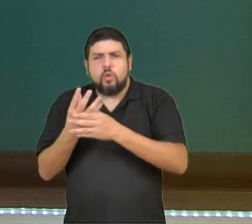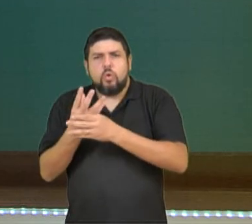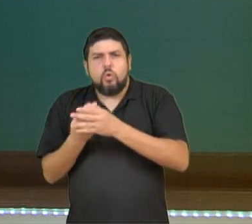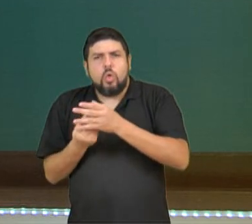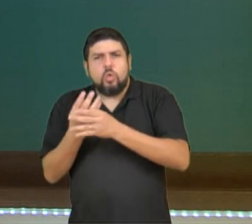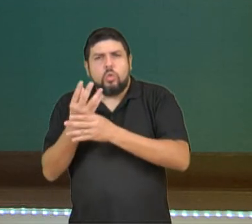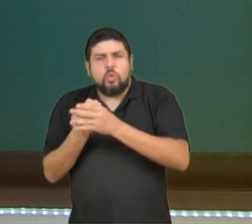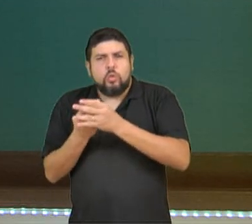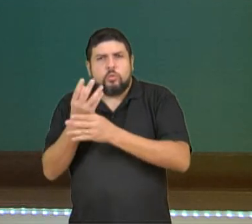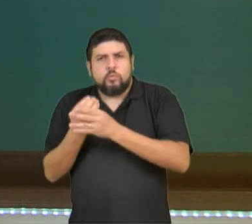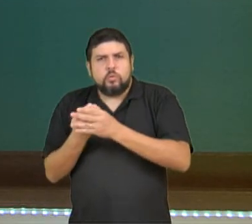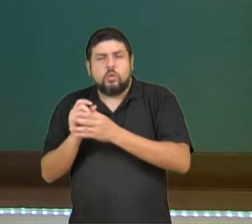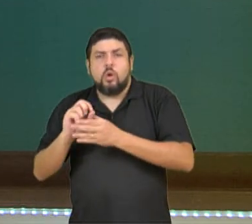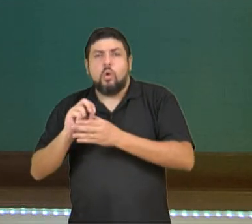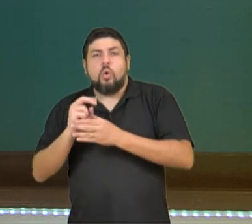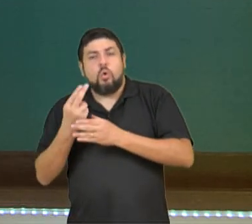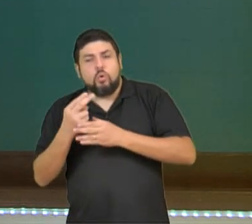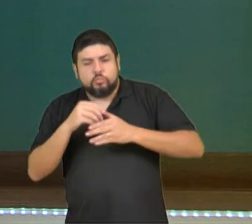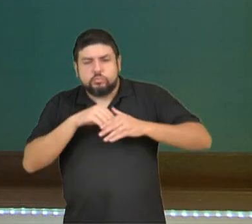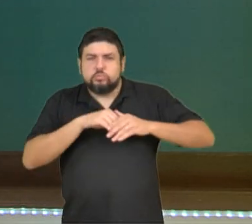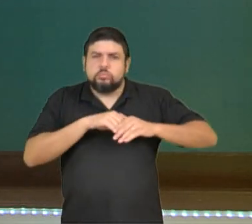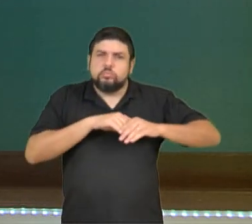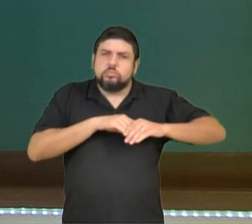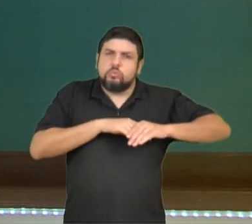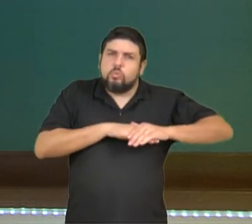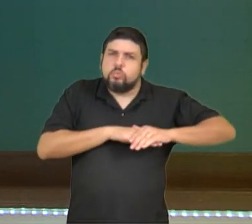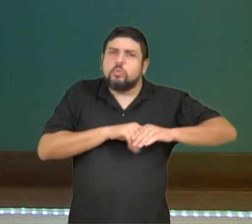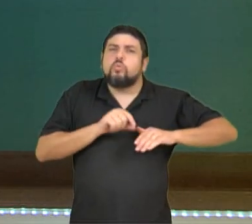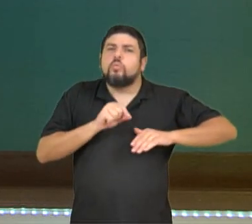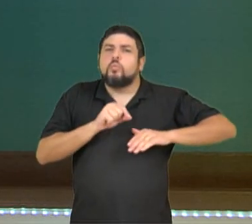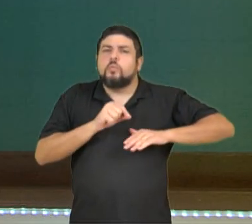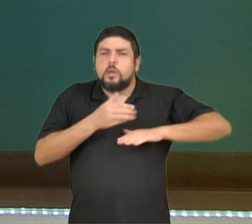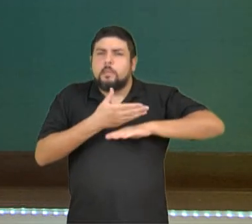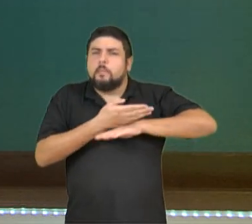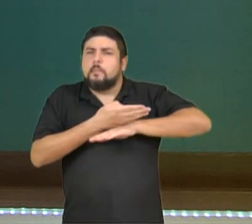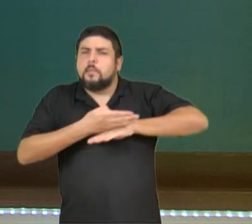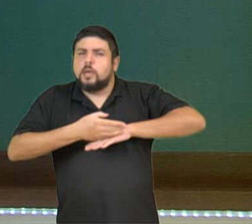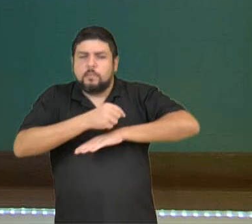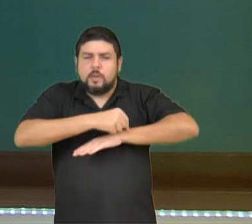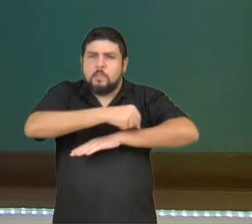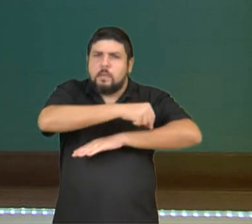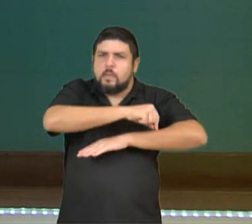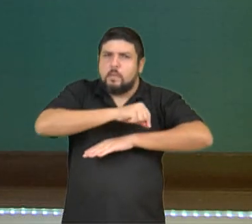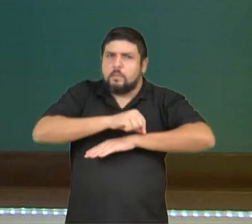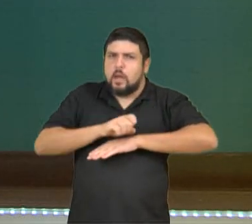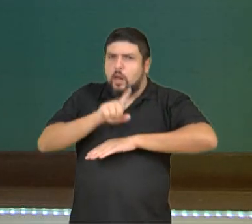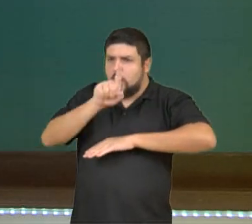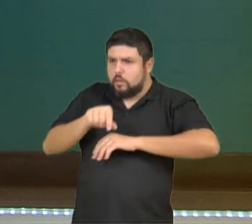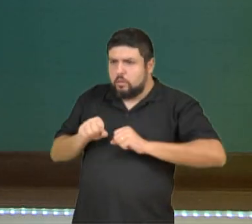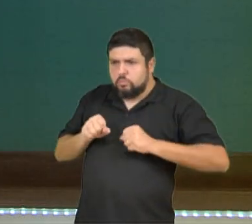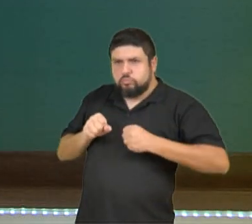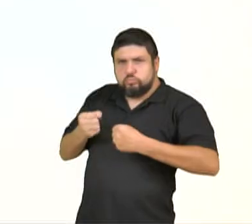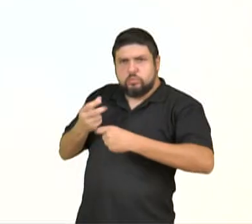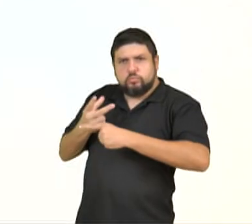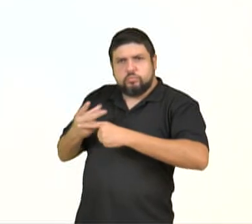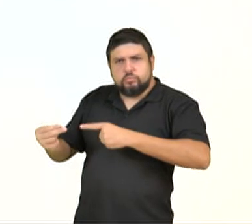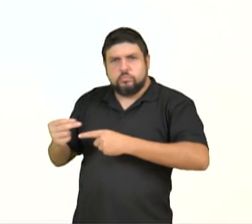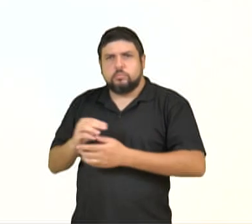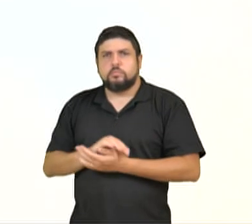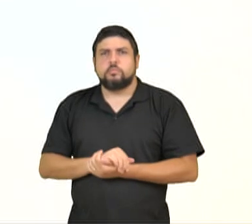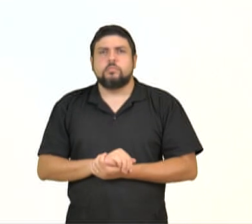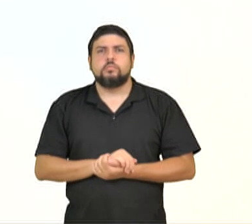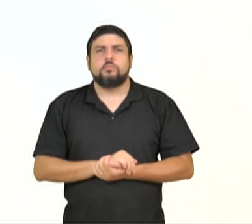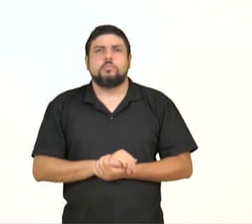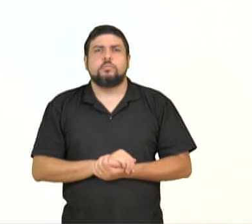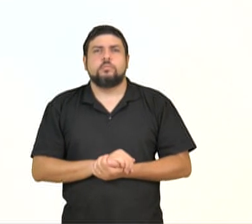produzir ou armazenar glóbulos brancos, que são as células de defesa. A linfa,